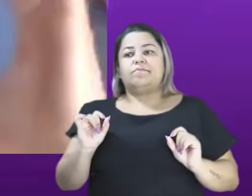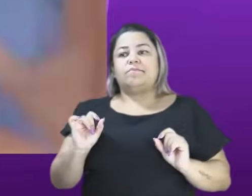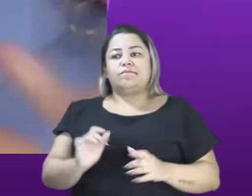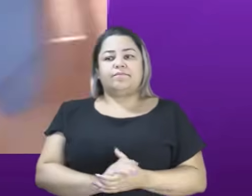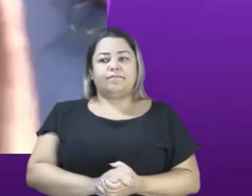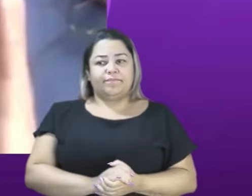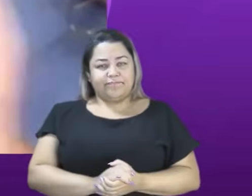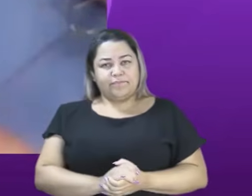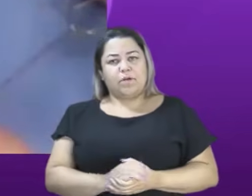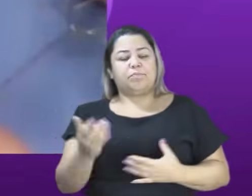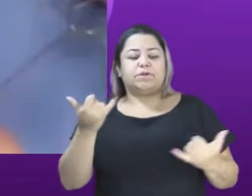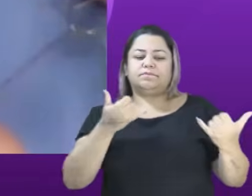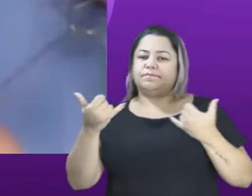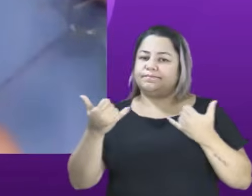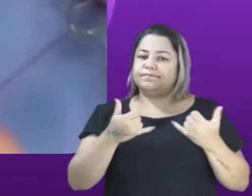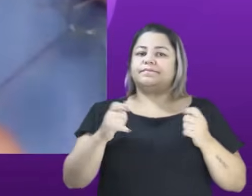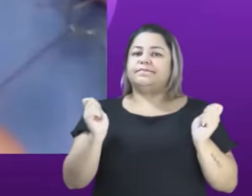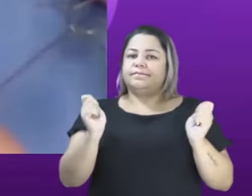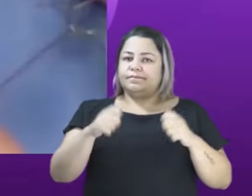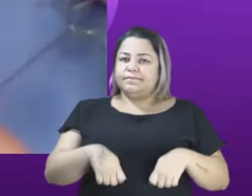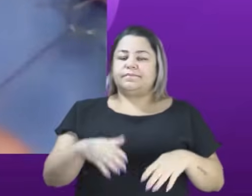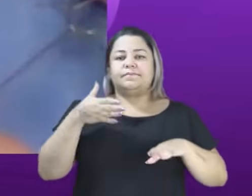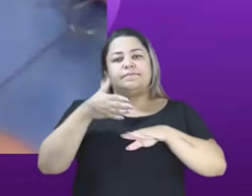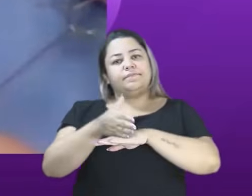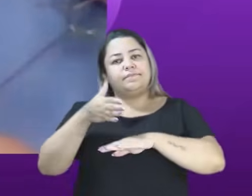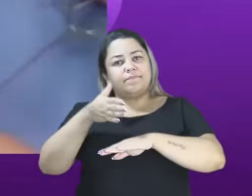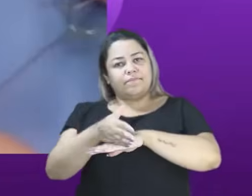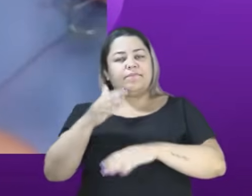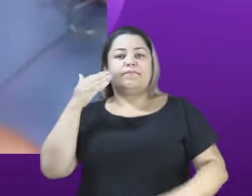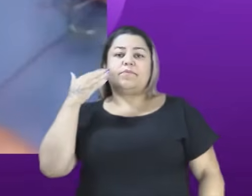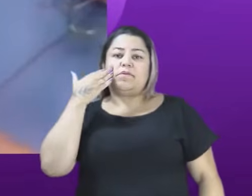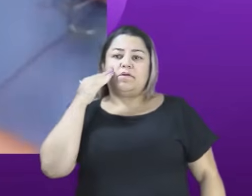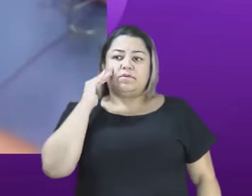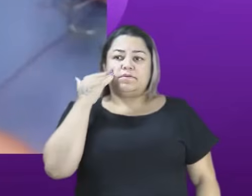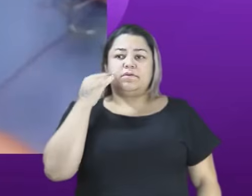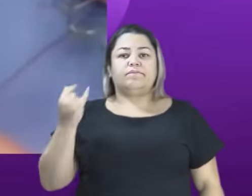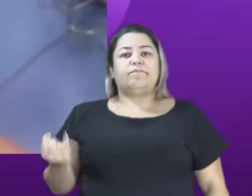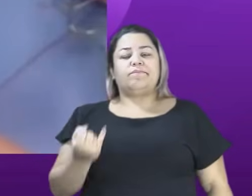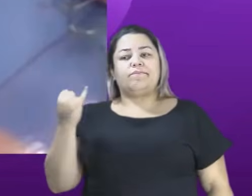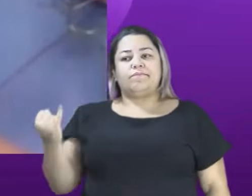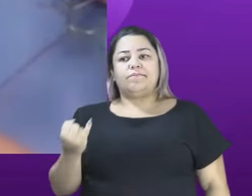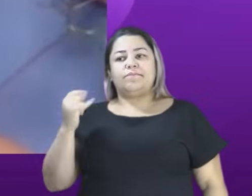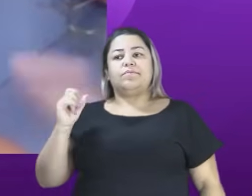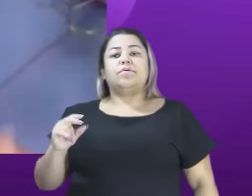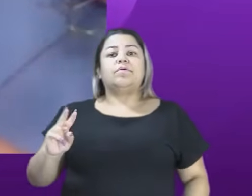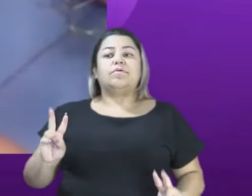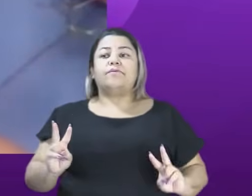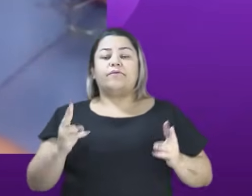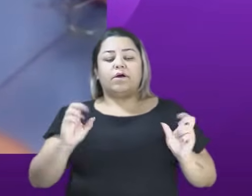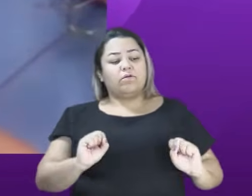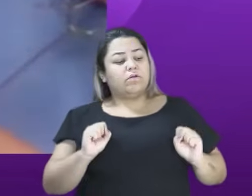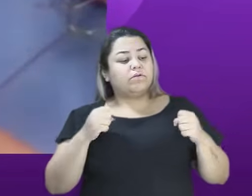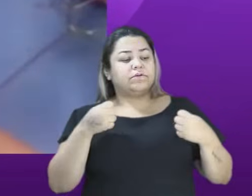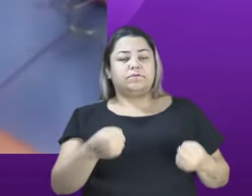uma série de informações que a gente precisa acessar para poder entender a importância, o valor e o